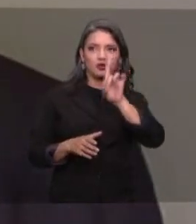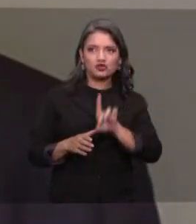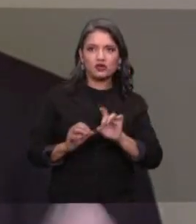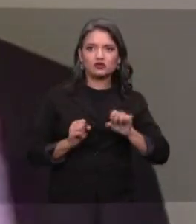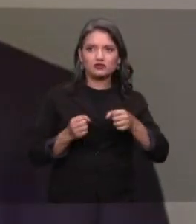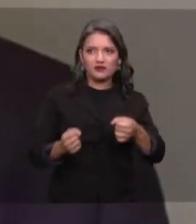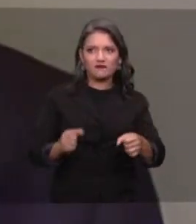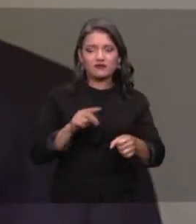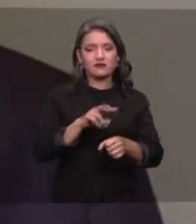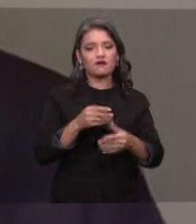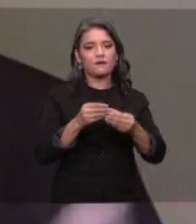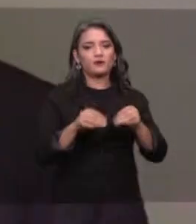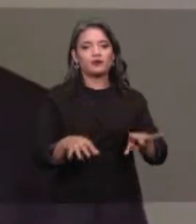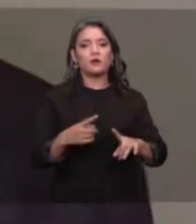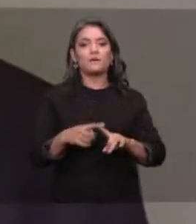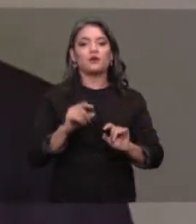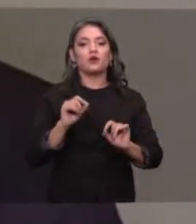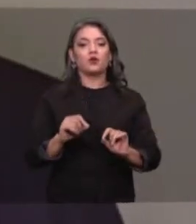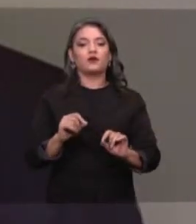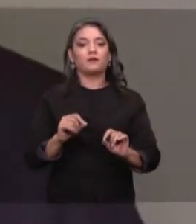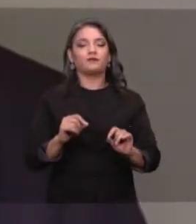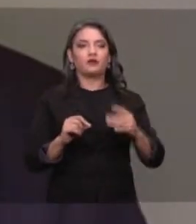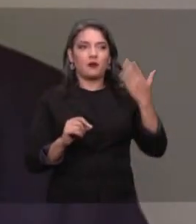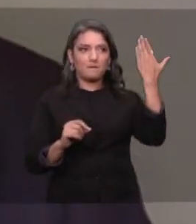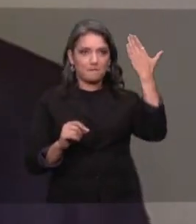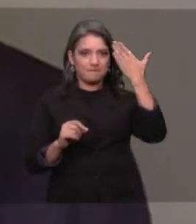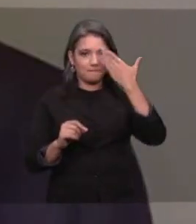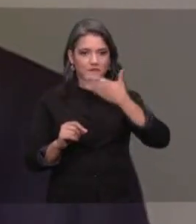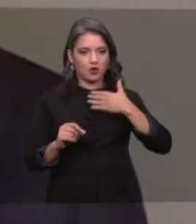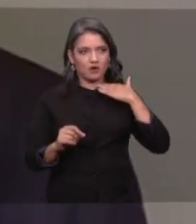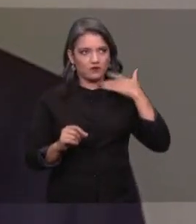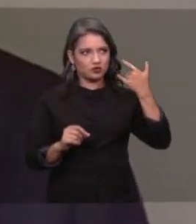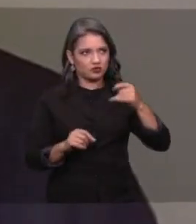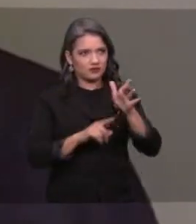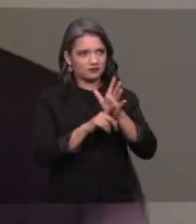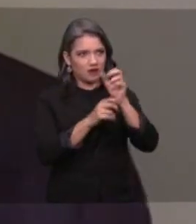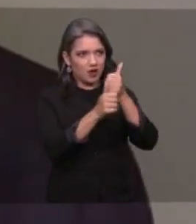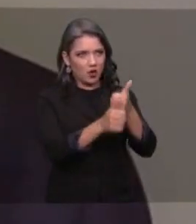defesa, uma vez que o distanciamento entre a prova e o magistrado